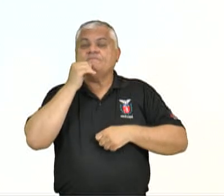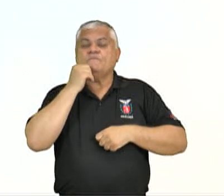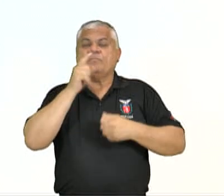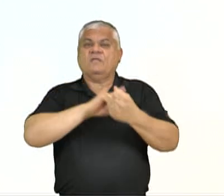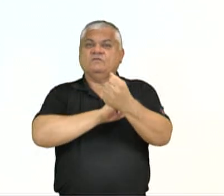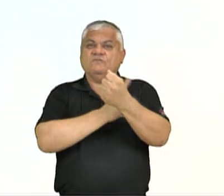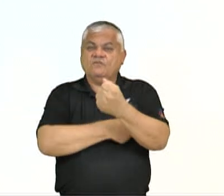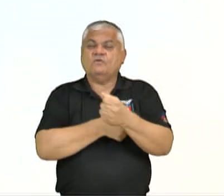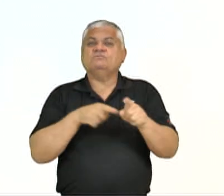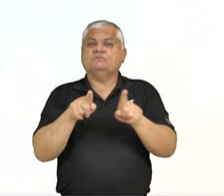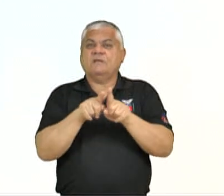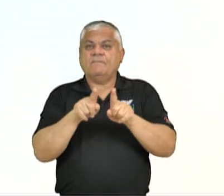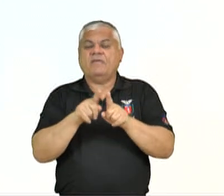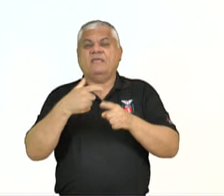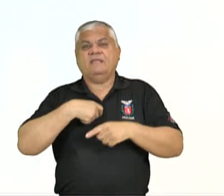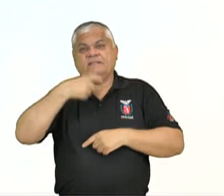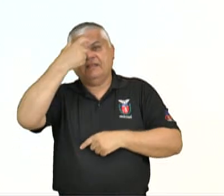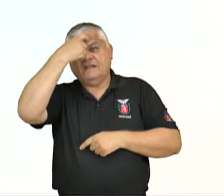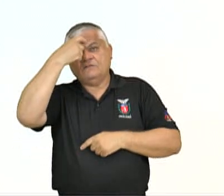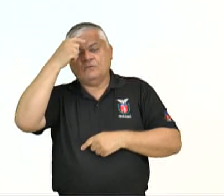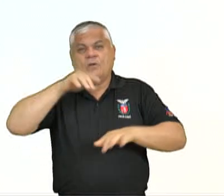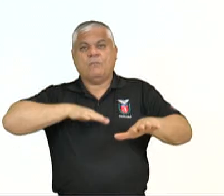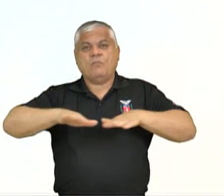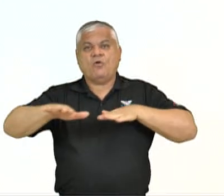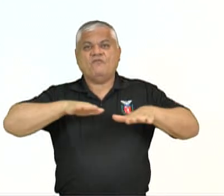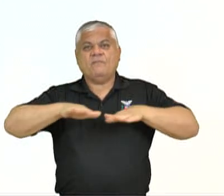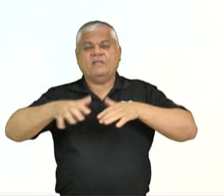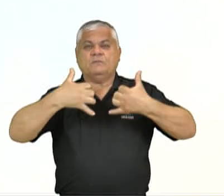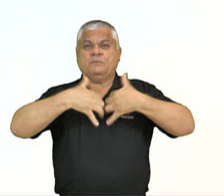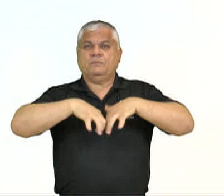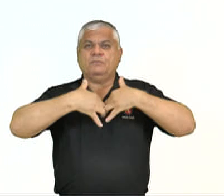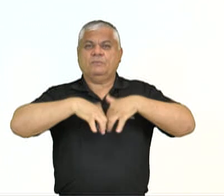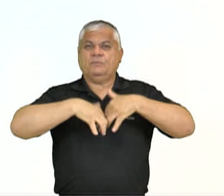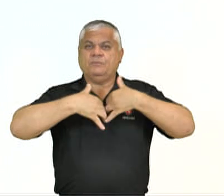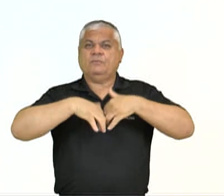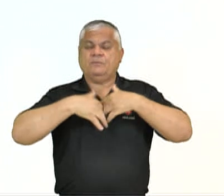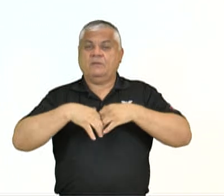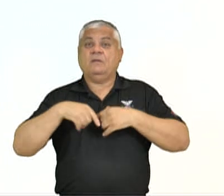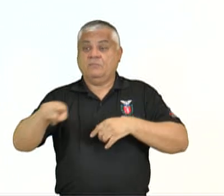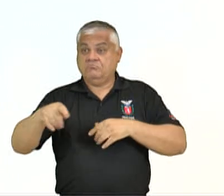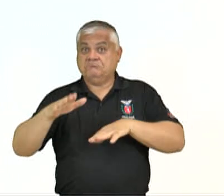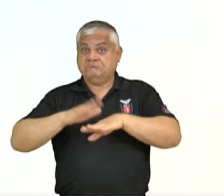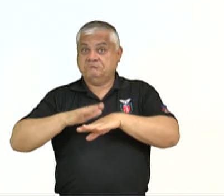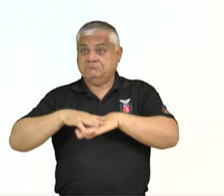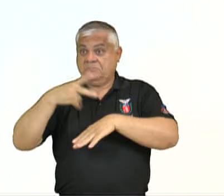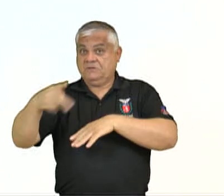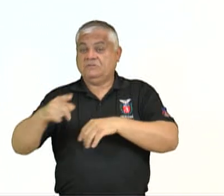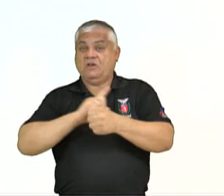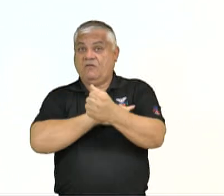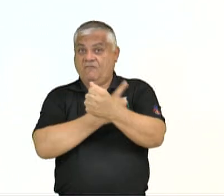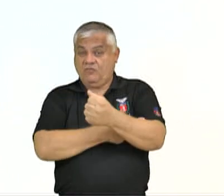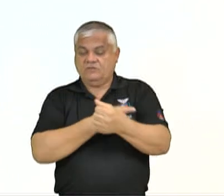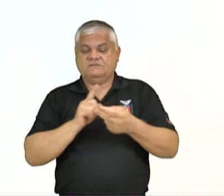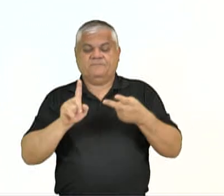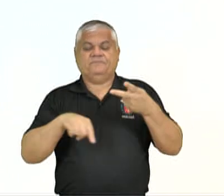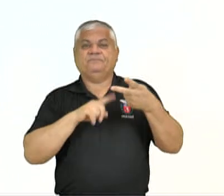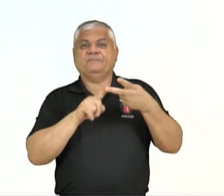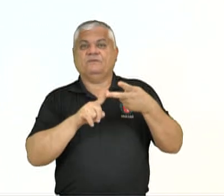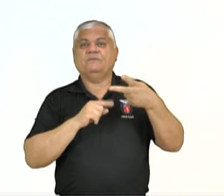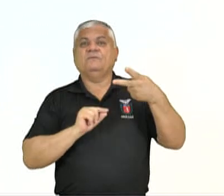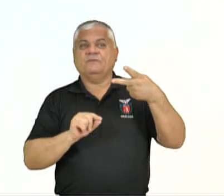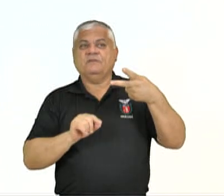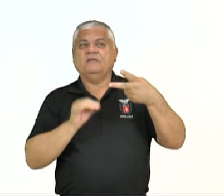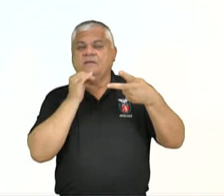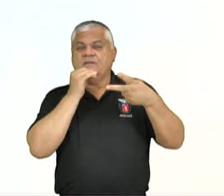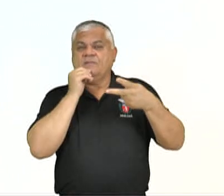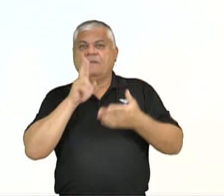esforços físicos e intelectuais com os movimentos das máquinas, movidas por uma força regular e incessante. 2.